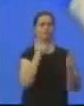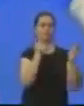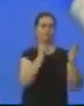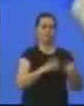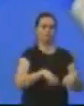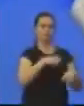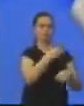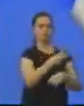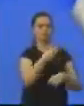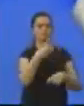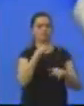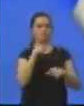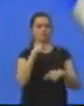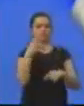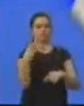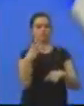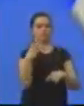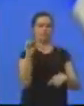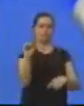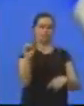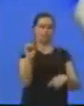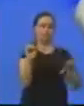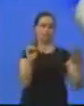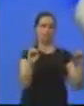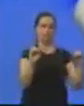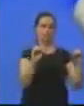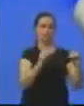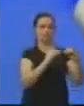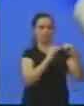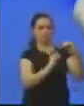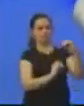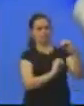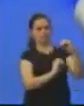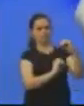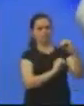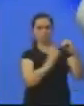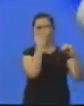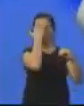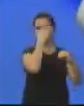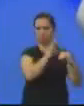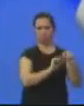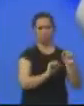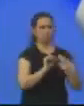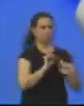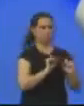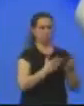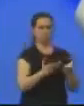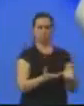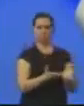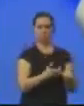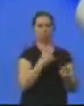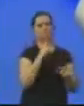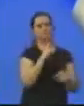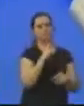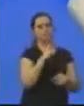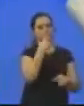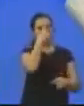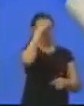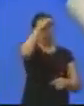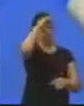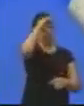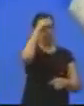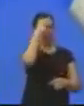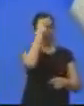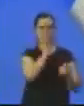denominador. 3 menos 3 deu 0. Ficou 0 sobre 0. Eu não sei que número é esse. Então, é uma indeterminação. E